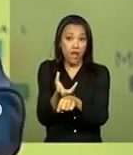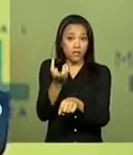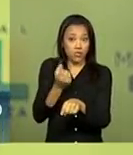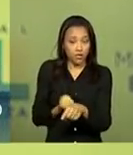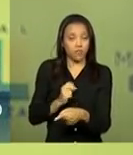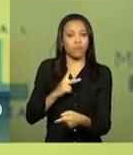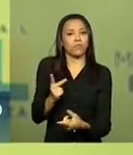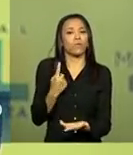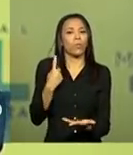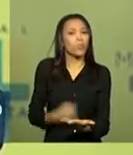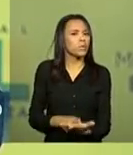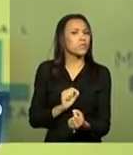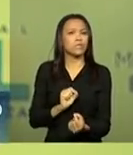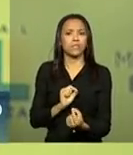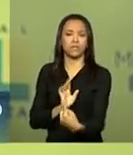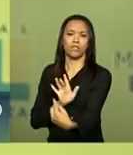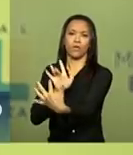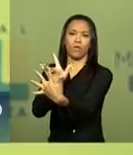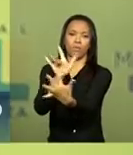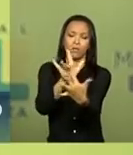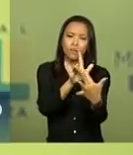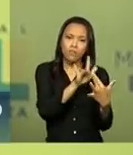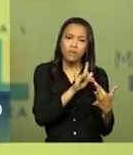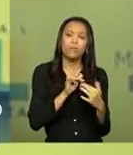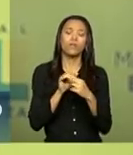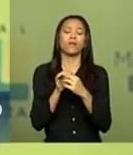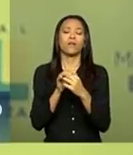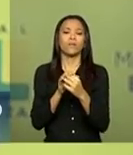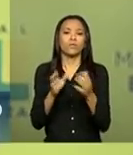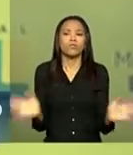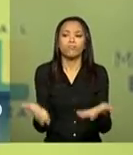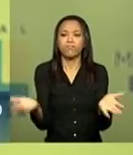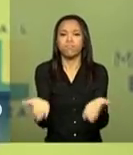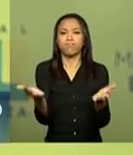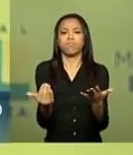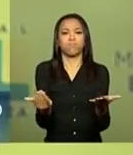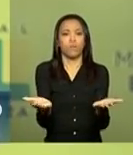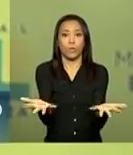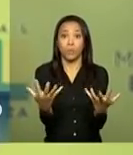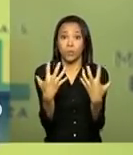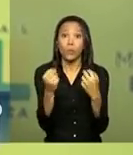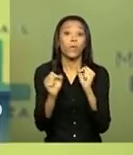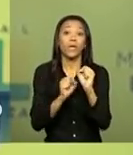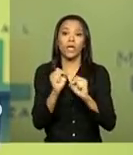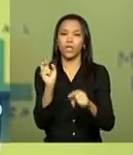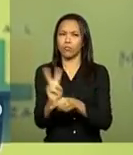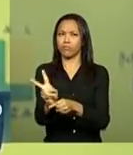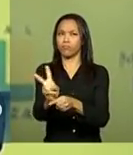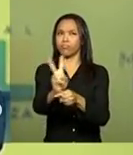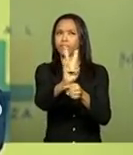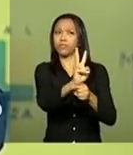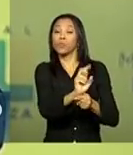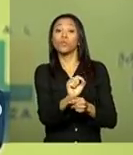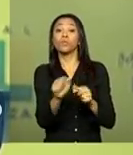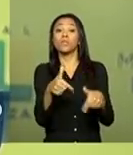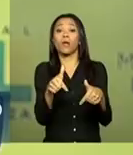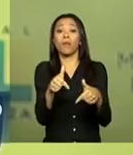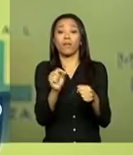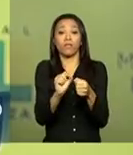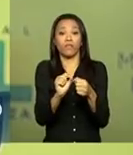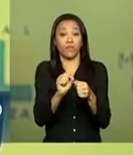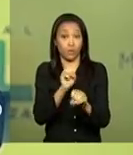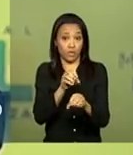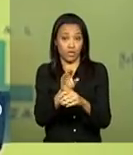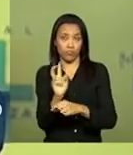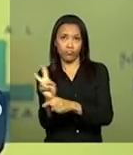papel de articulação, de formulação, de mobilização e de monitoramento das ações. E